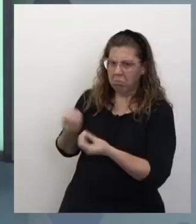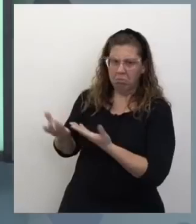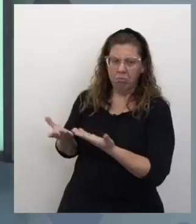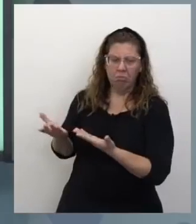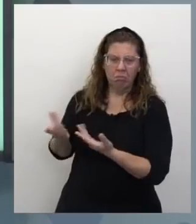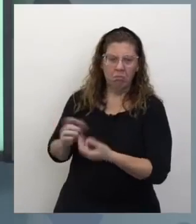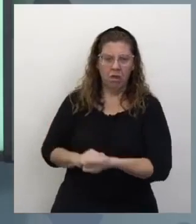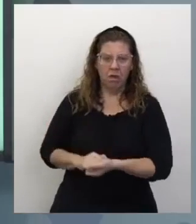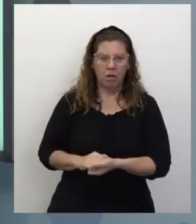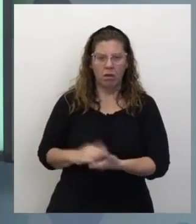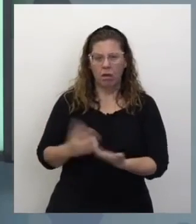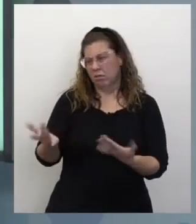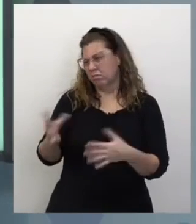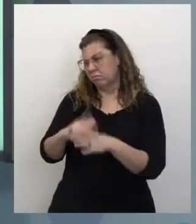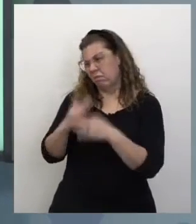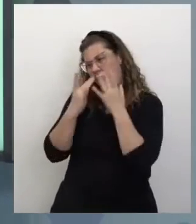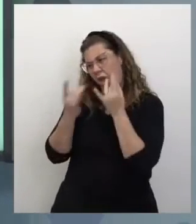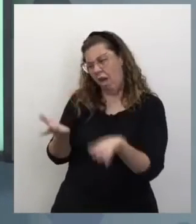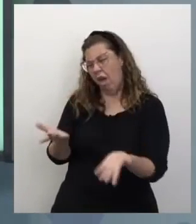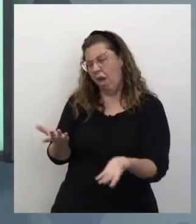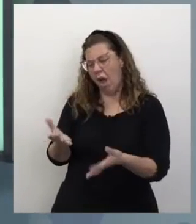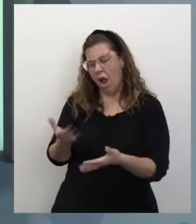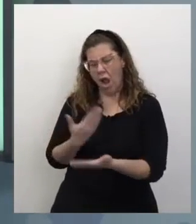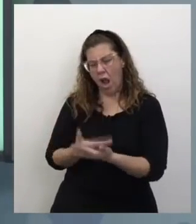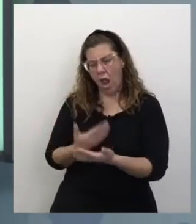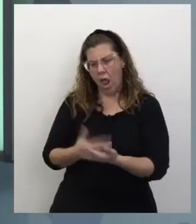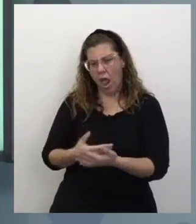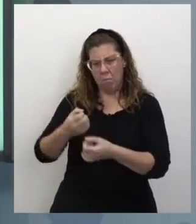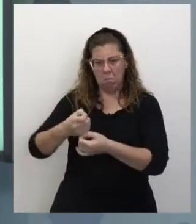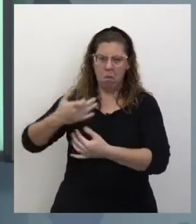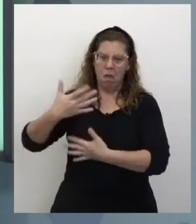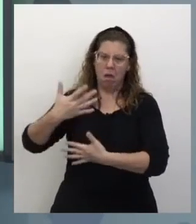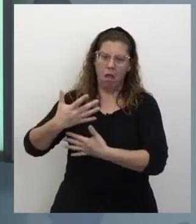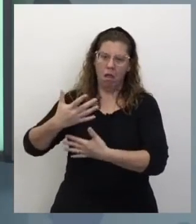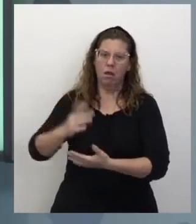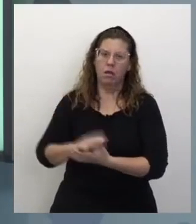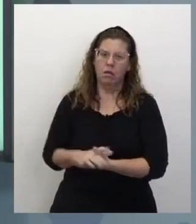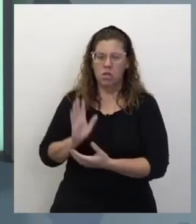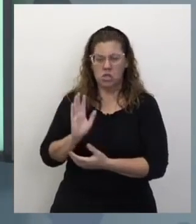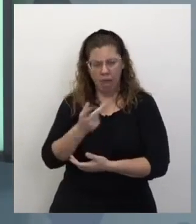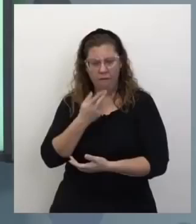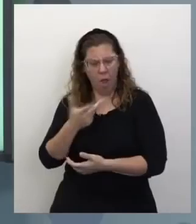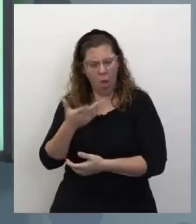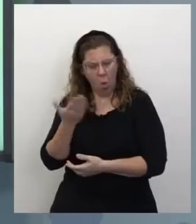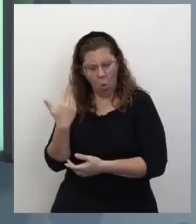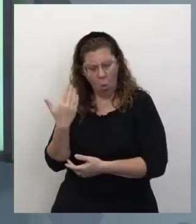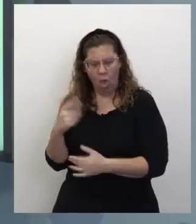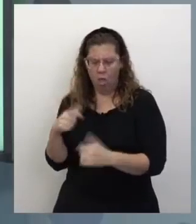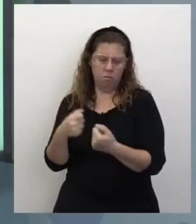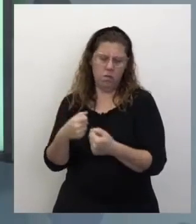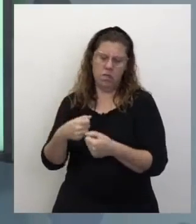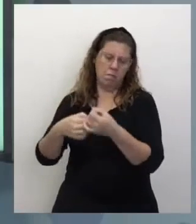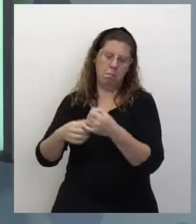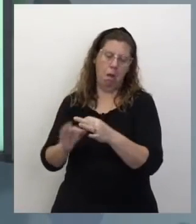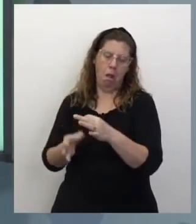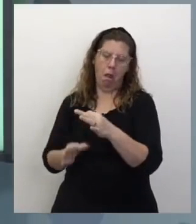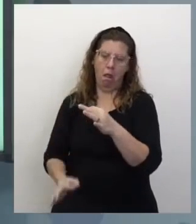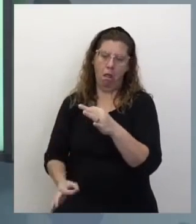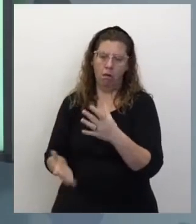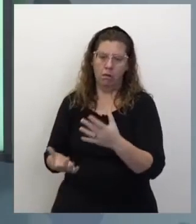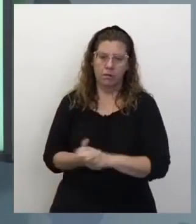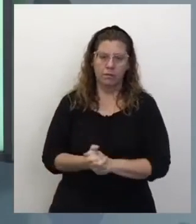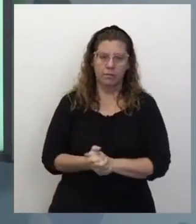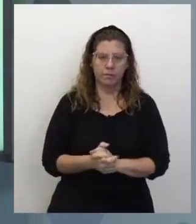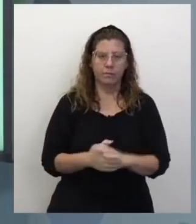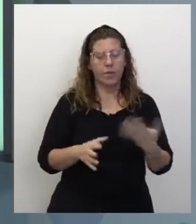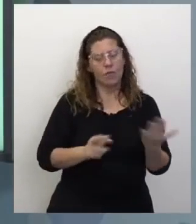Por que você não presta atenção na aula? Por que você está comentando isso no chat 20 vezes se as pessoas já falaram? Não precisa. Então, why you don't é isso. Então, a